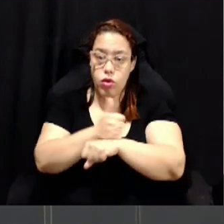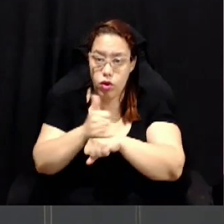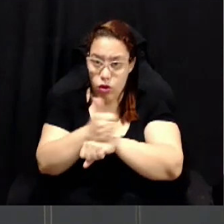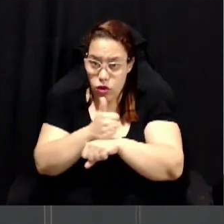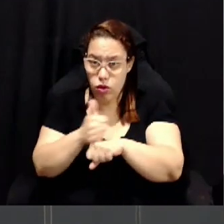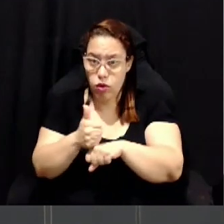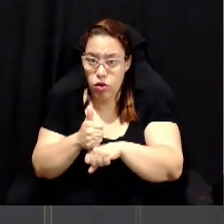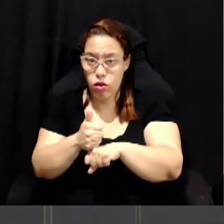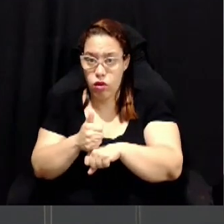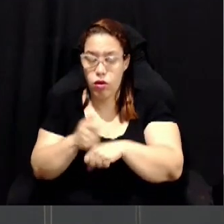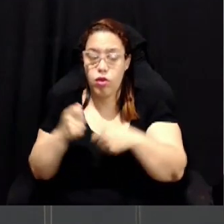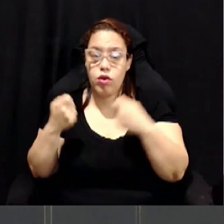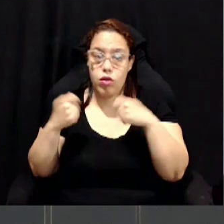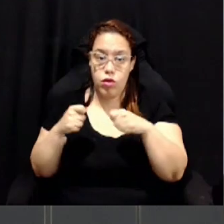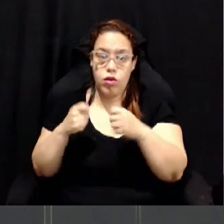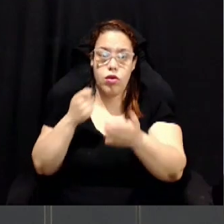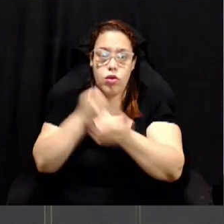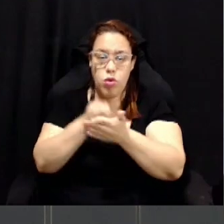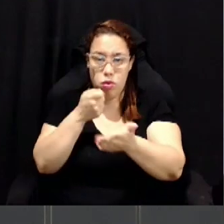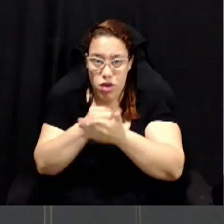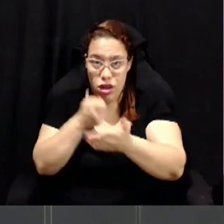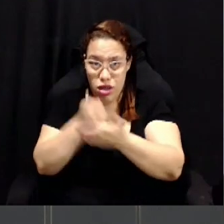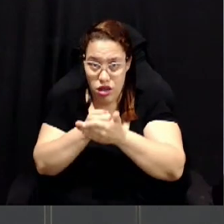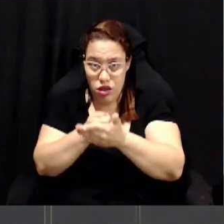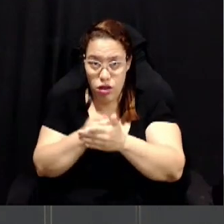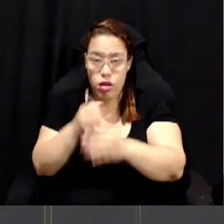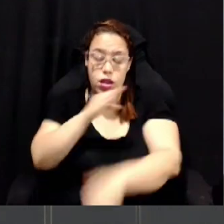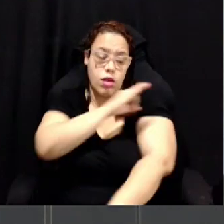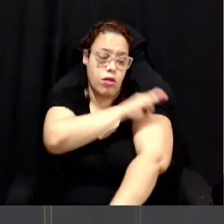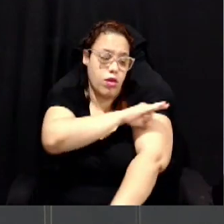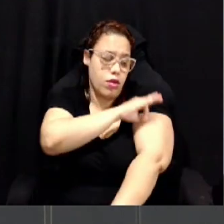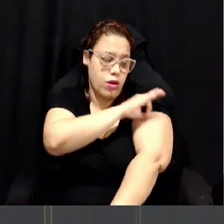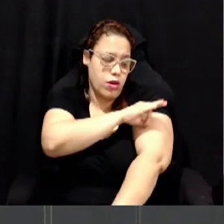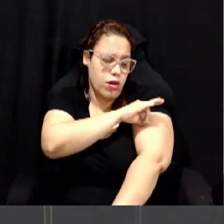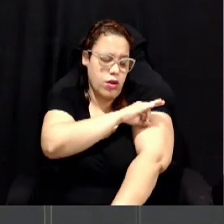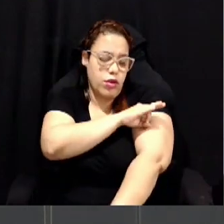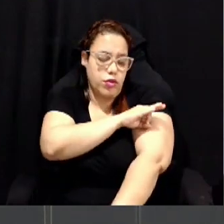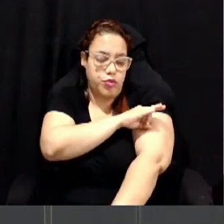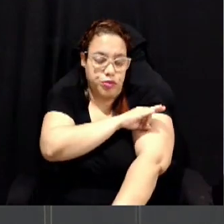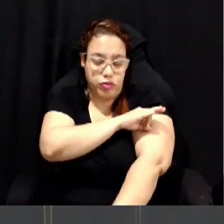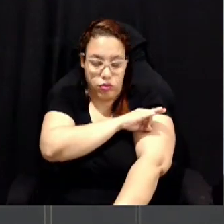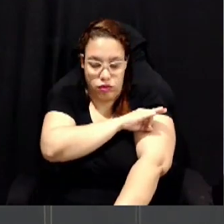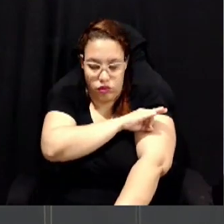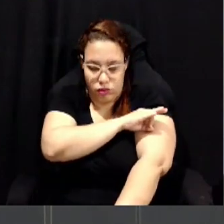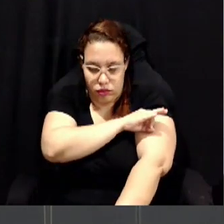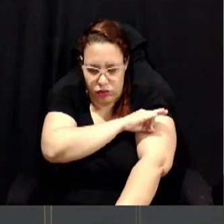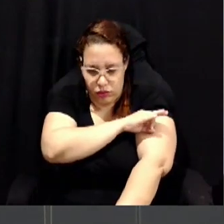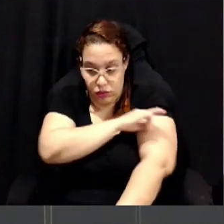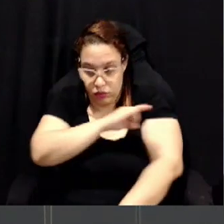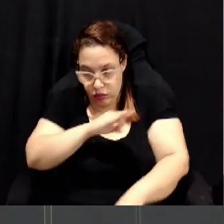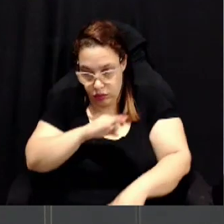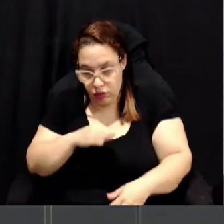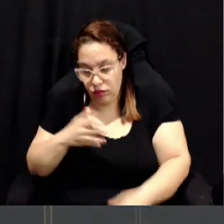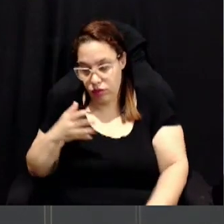precisava cobrar também da prefeitura, se esse esquema tá falido porque rompe-se o contrato,